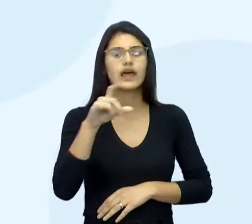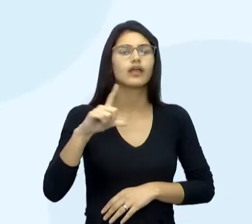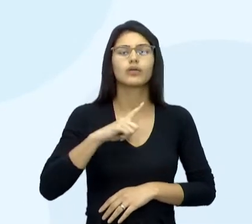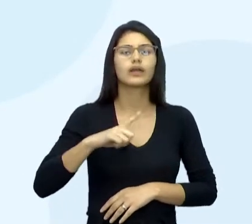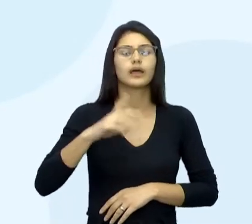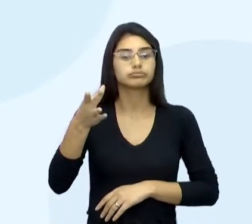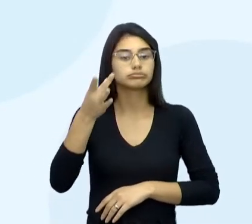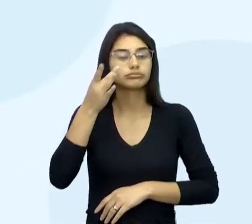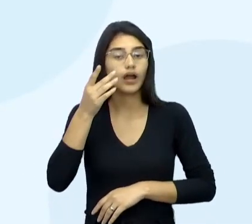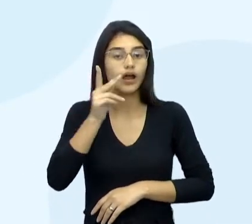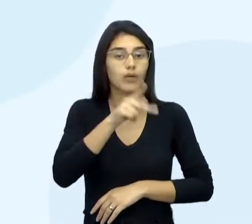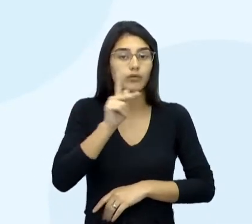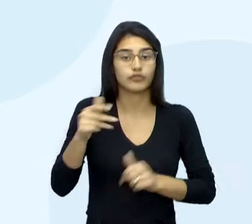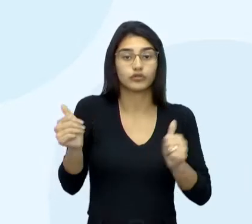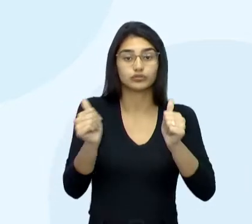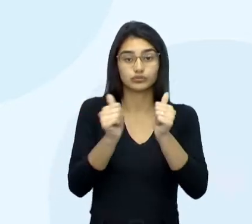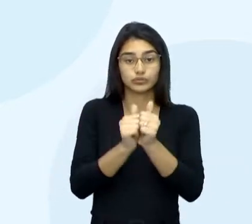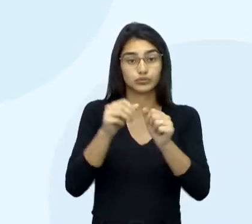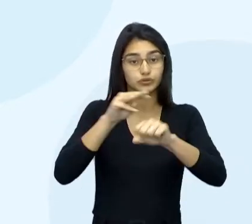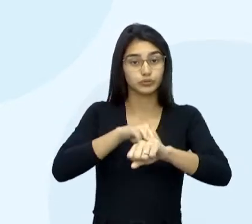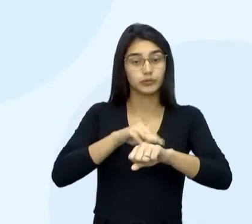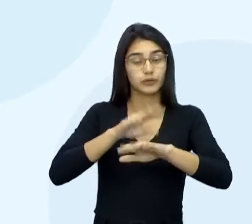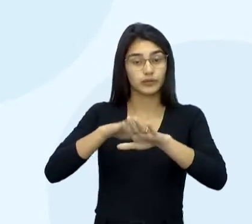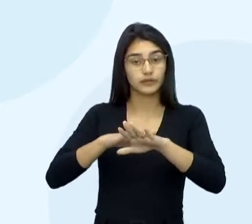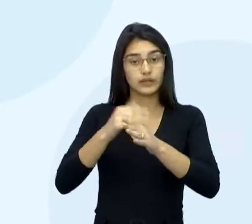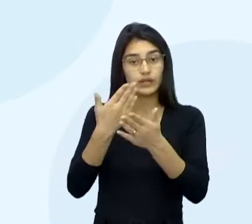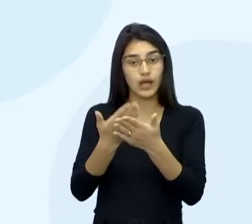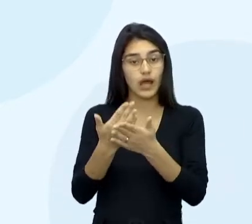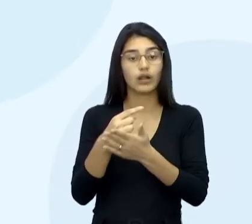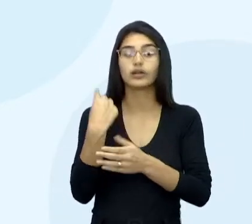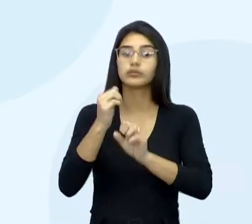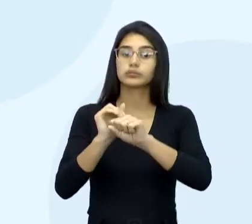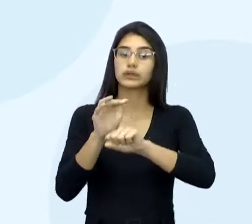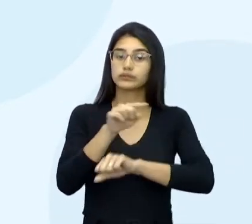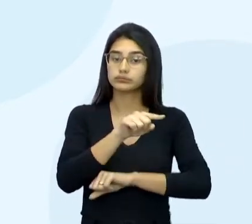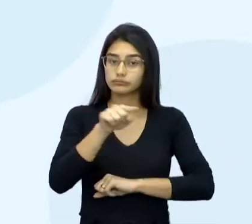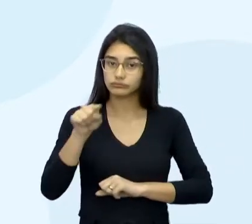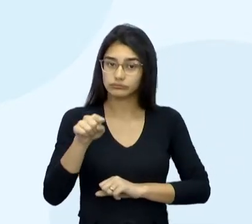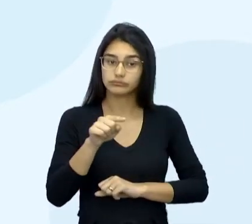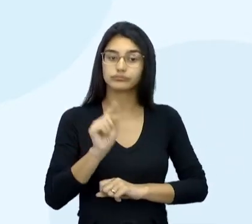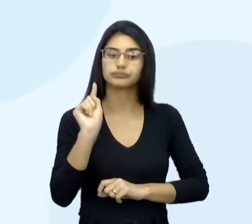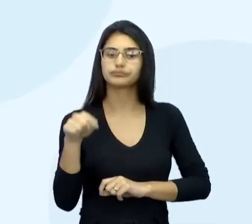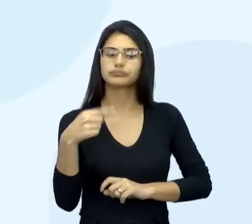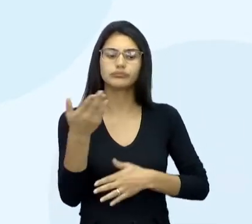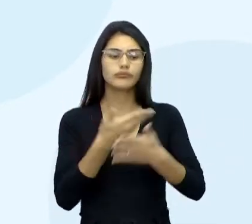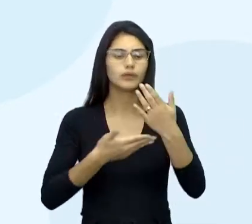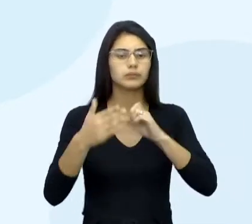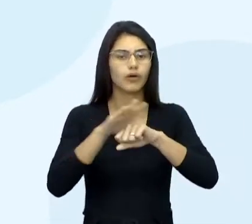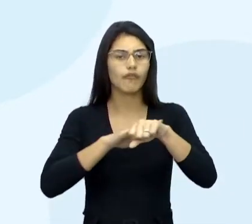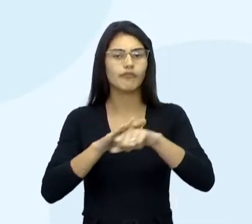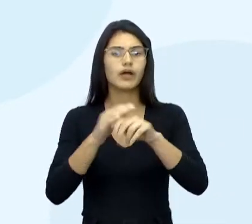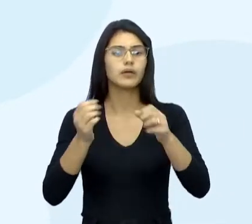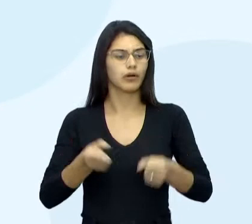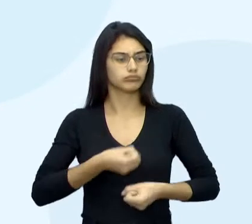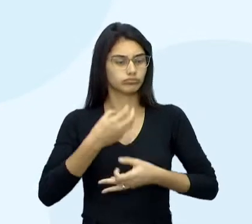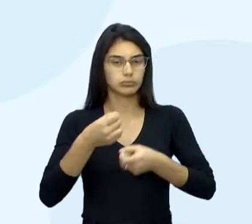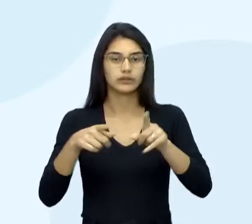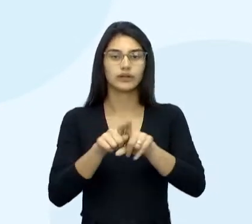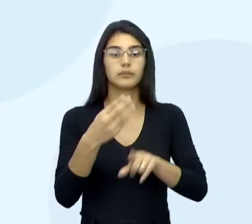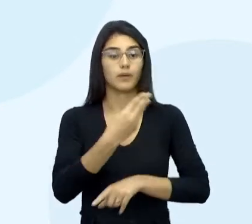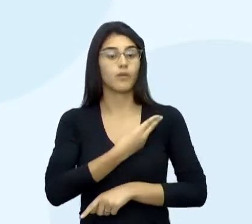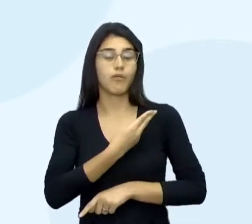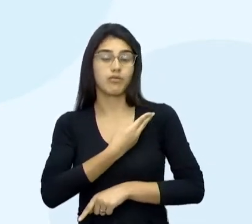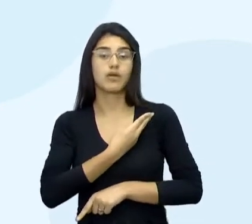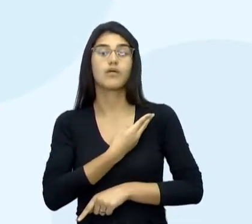aí a presença de um professor no momento de realização dessa aula, a gente recomenda que você depois troque uma ideia, troque informações com um colega